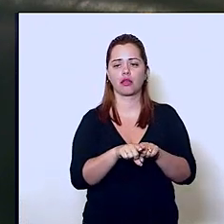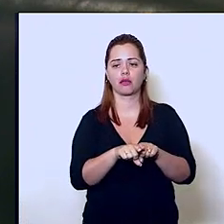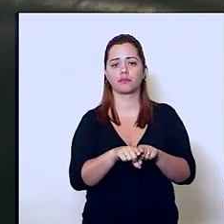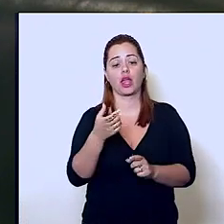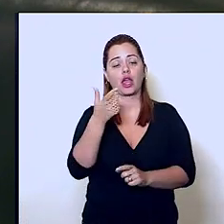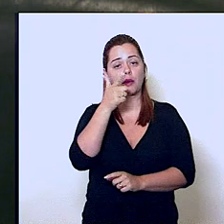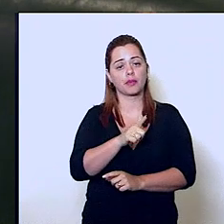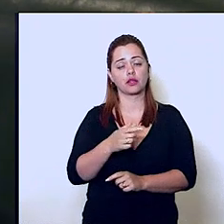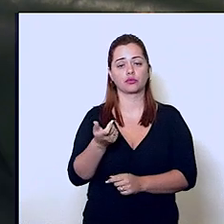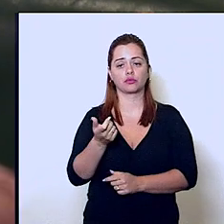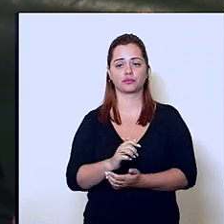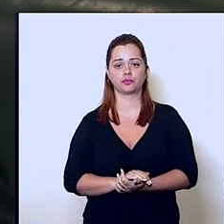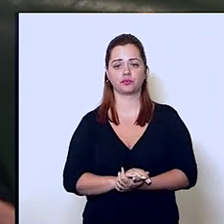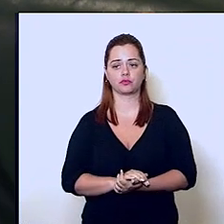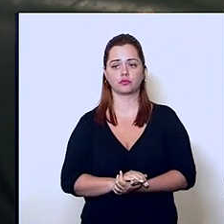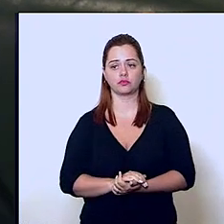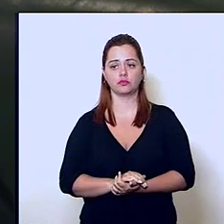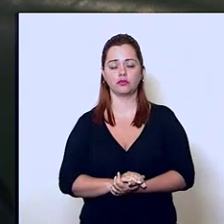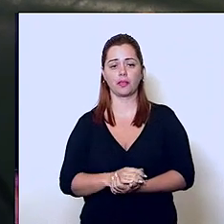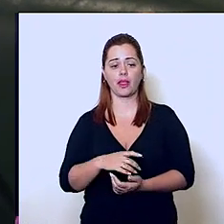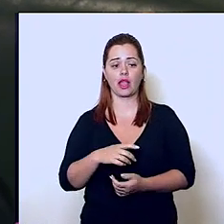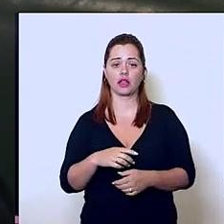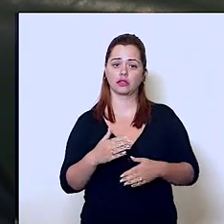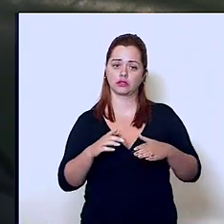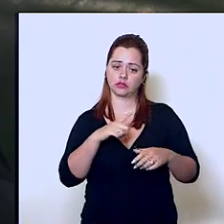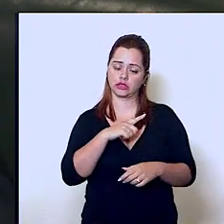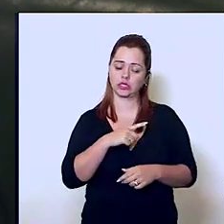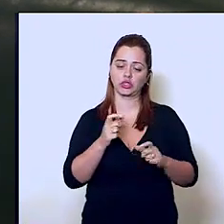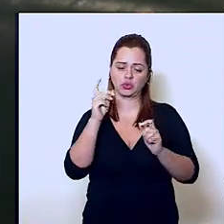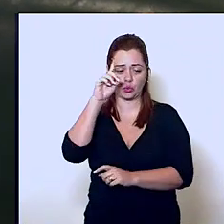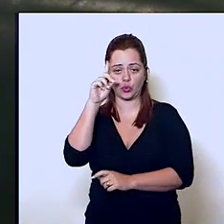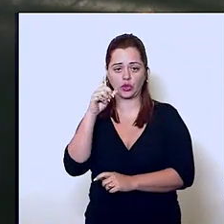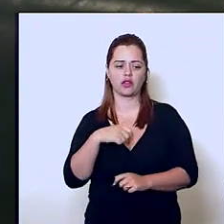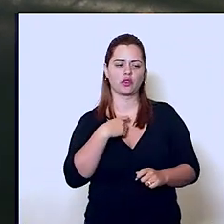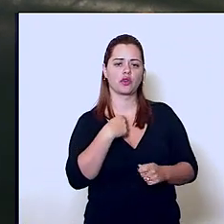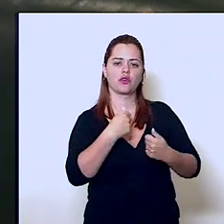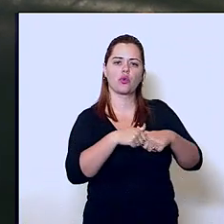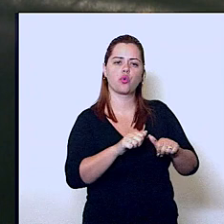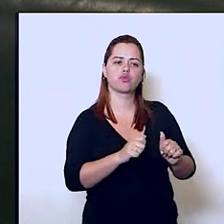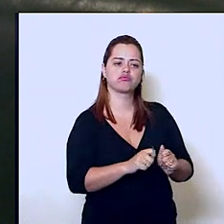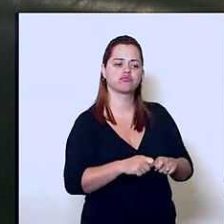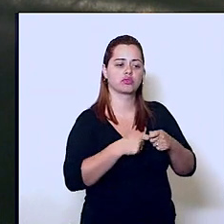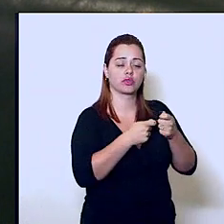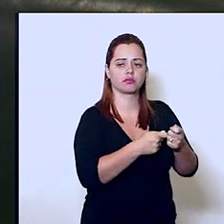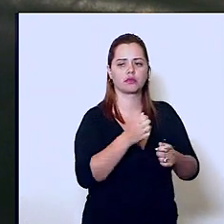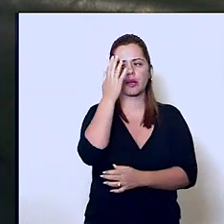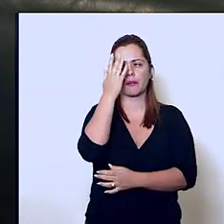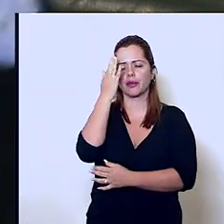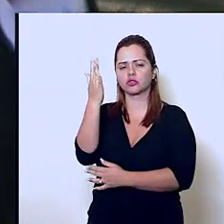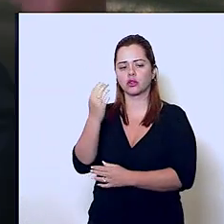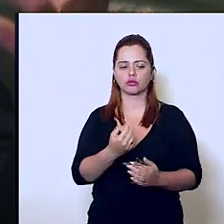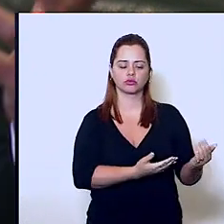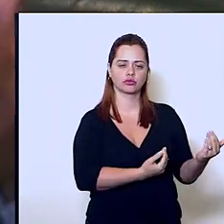momentos me desafiava, embaixador. Era tipo, imagine um jovem, né, sentar lá, ao lado